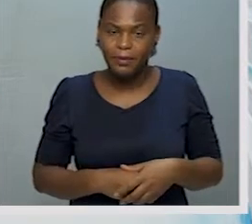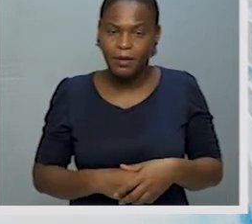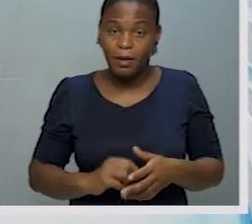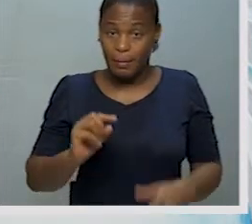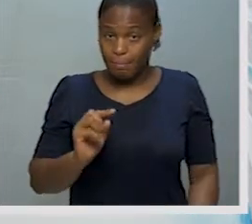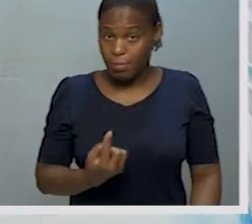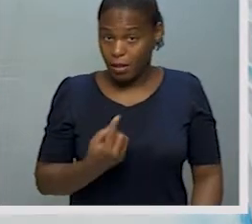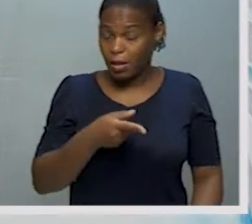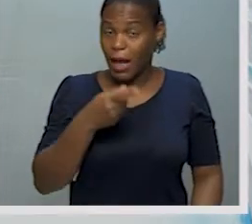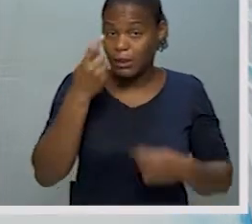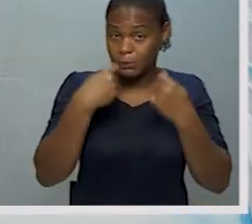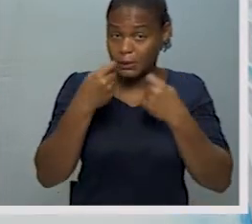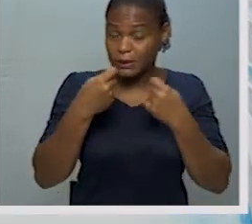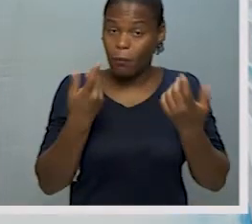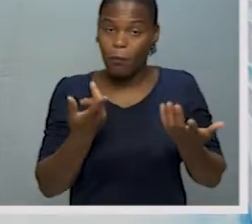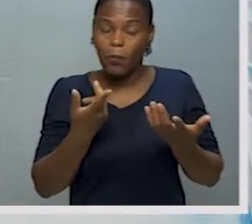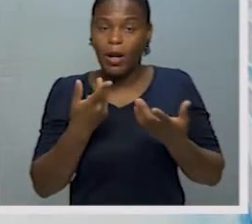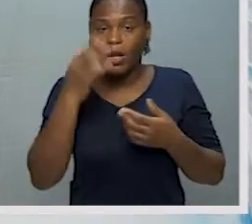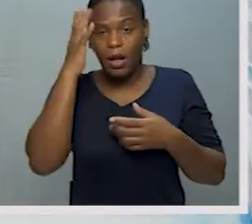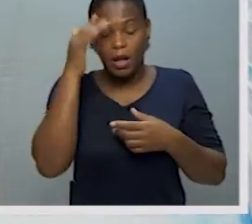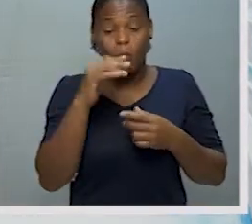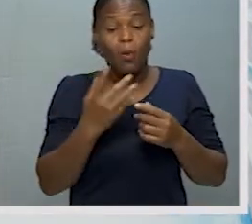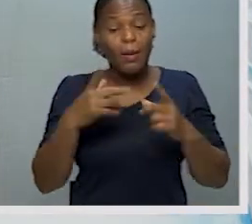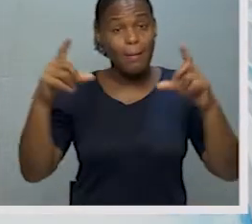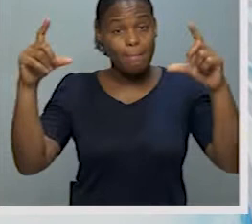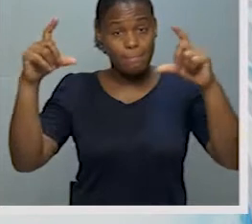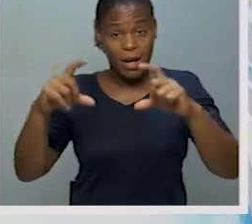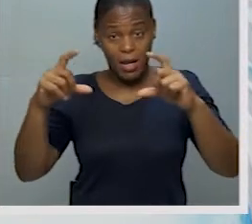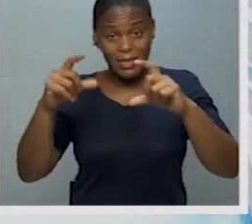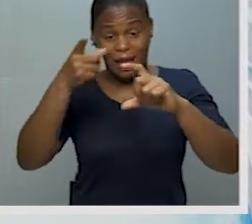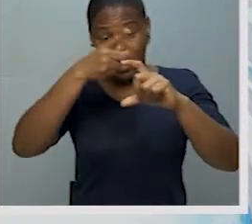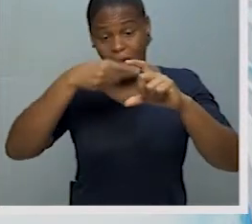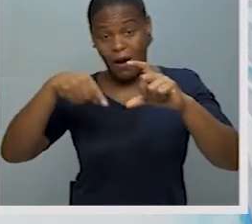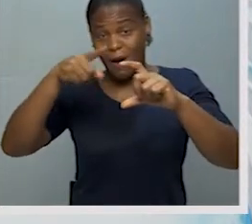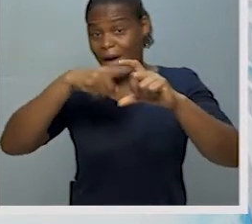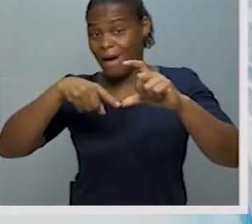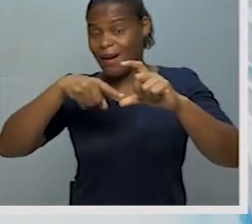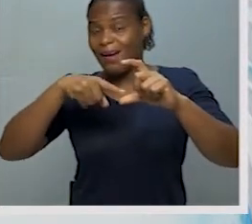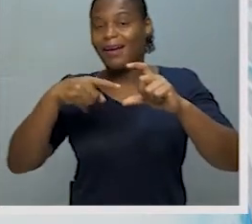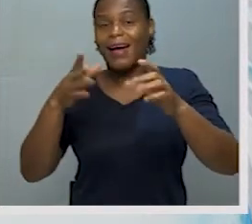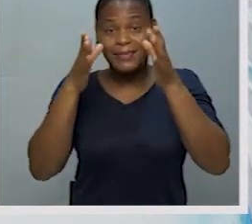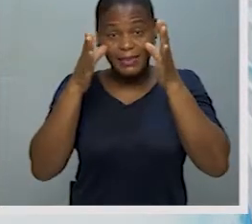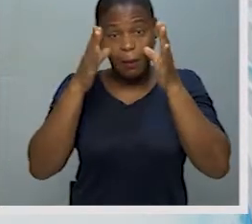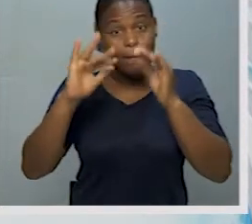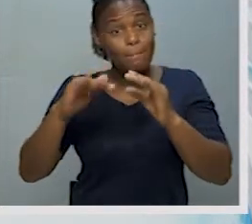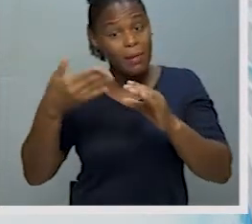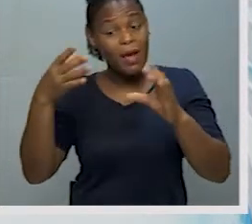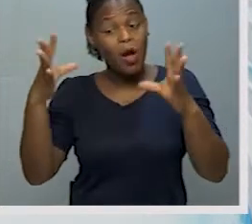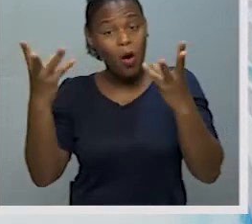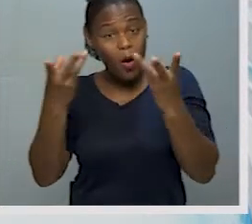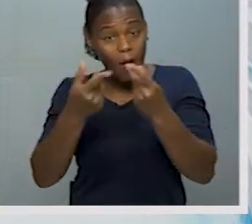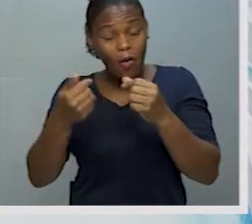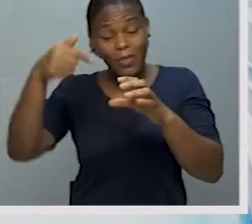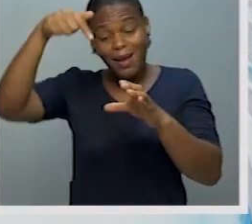Para resolver expressões numéricas, quando tem parênteses, você deve ter atenção. Primeiro